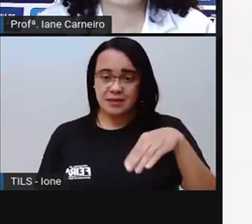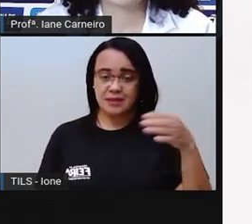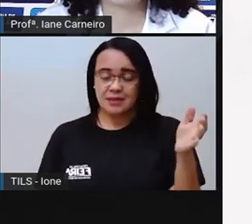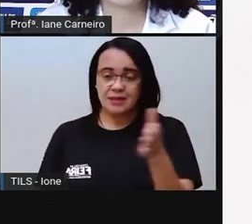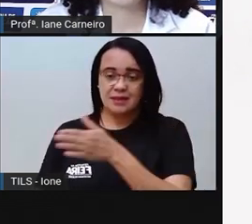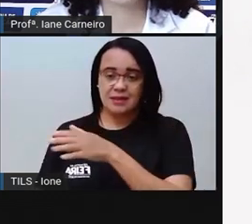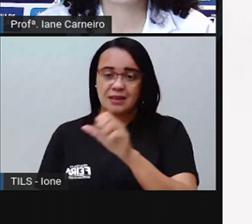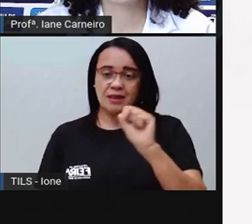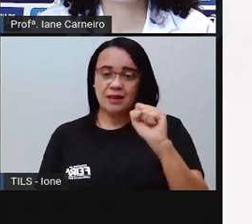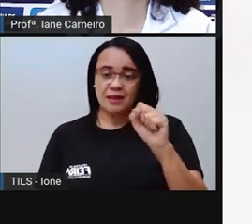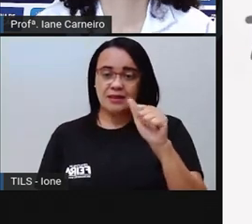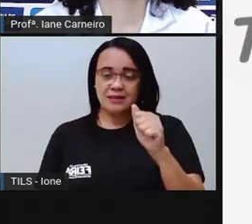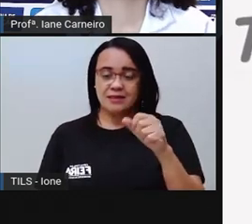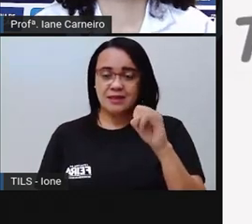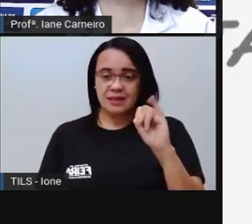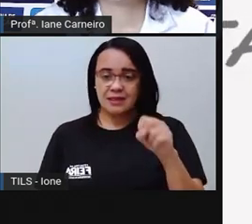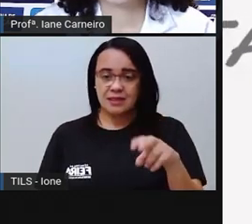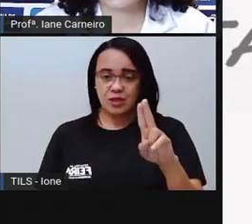Depois,